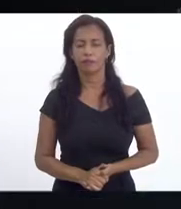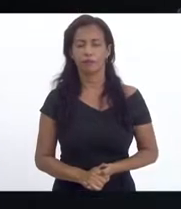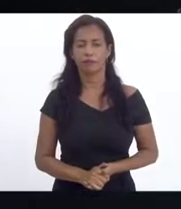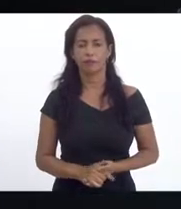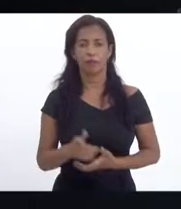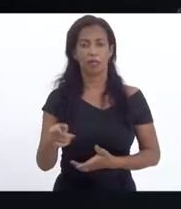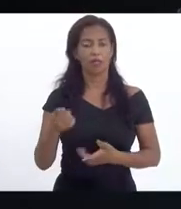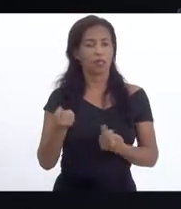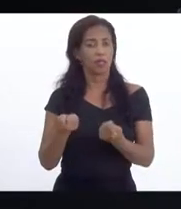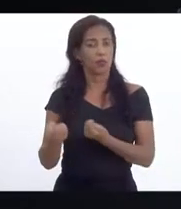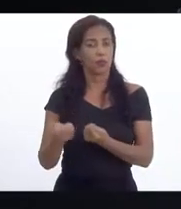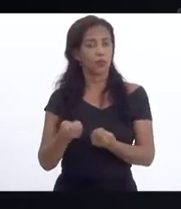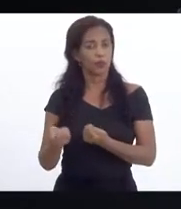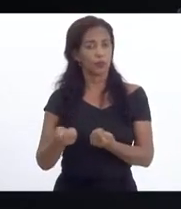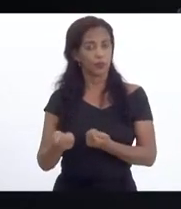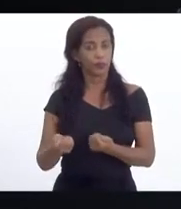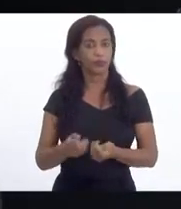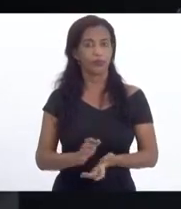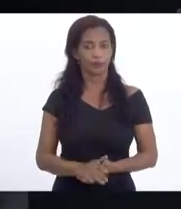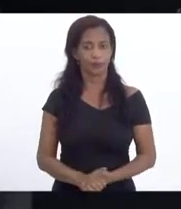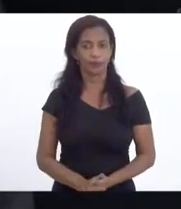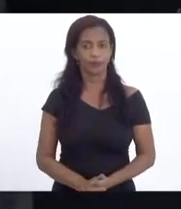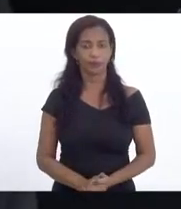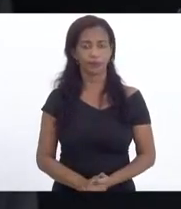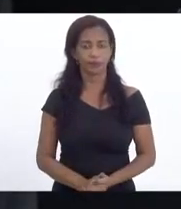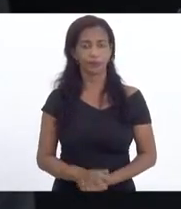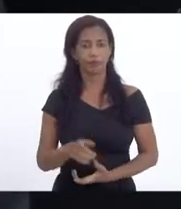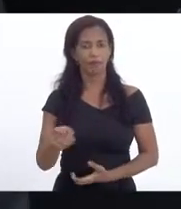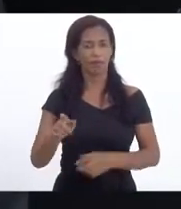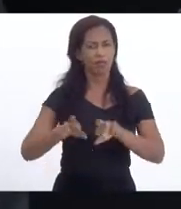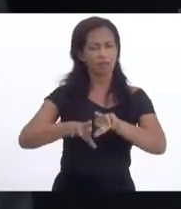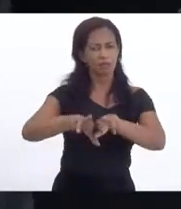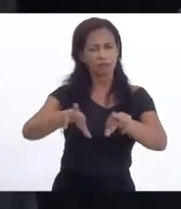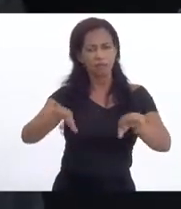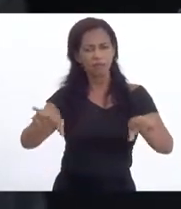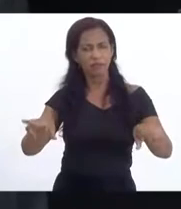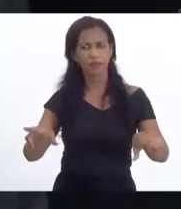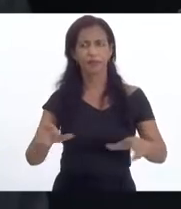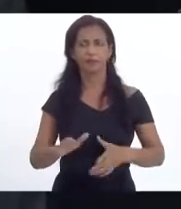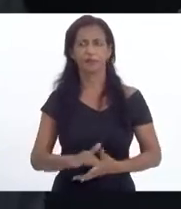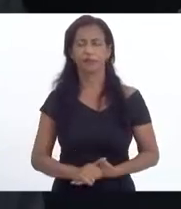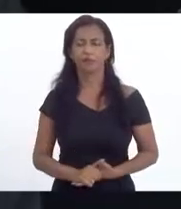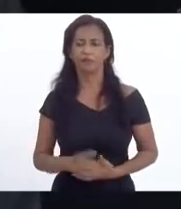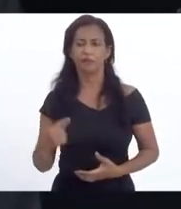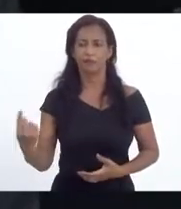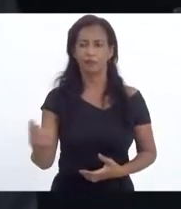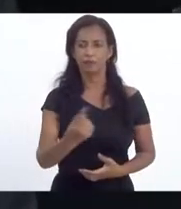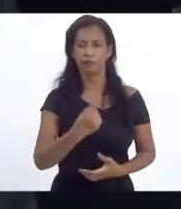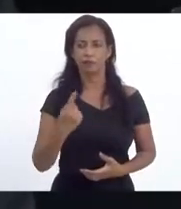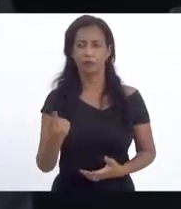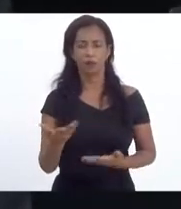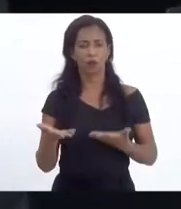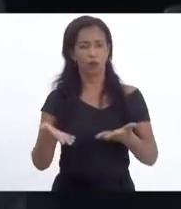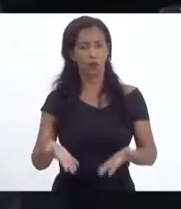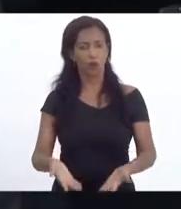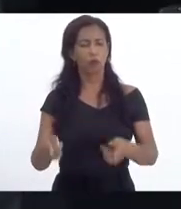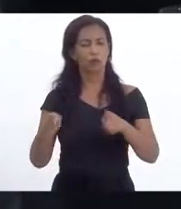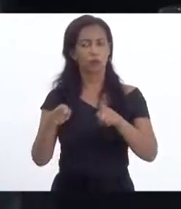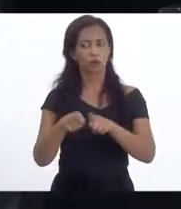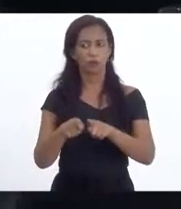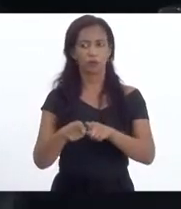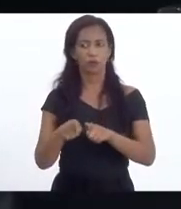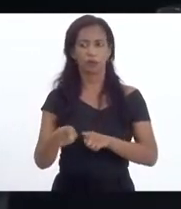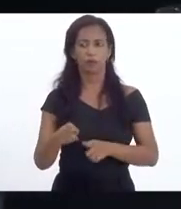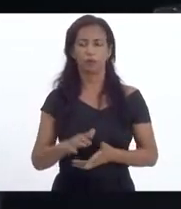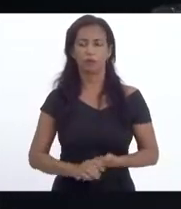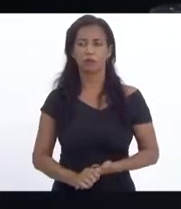desta economia. E nessa diversificação, nós colocamos aqui também